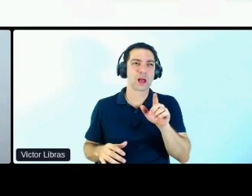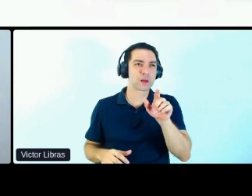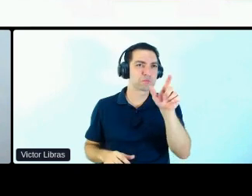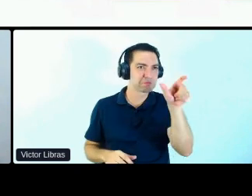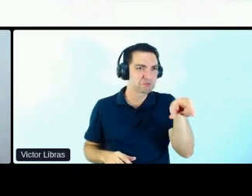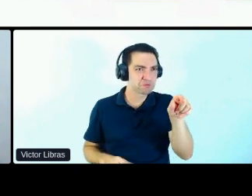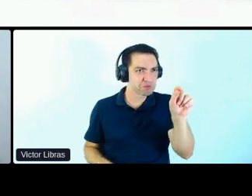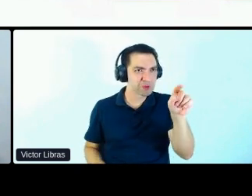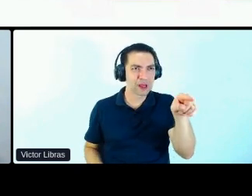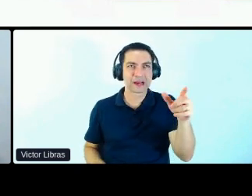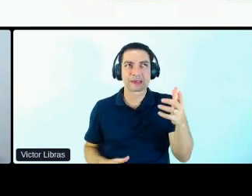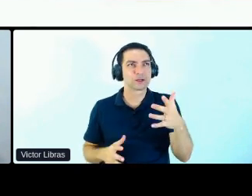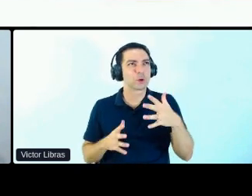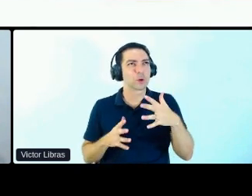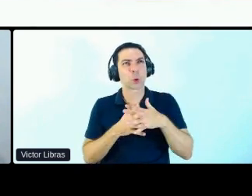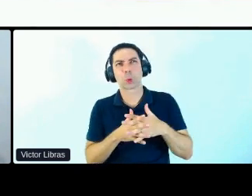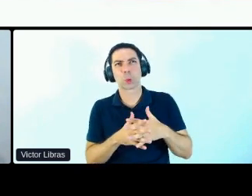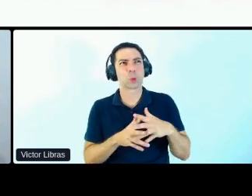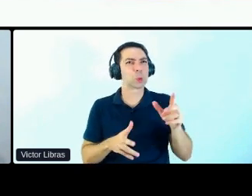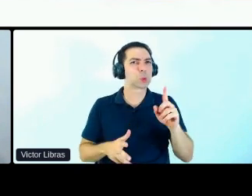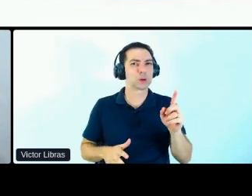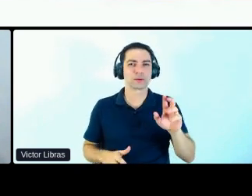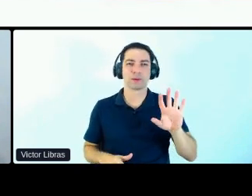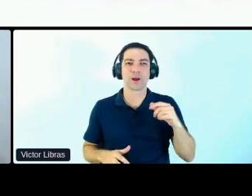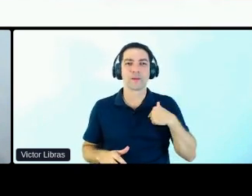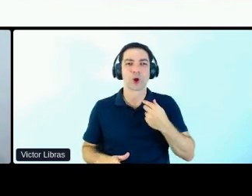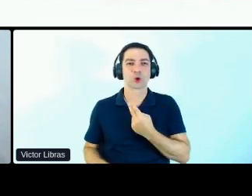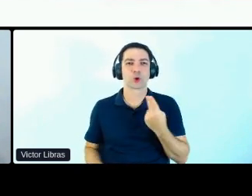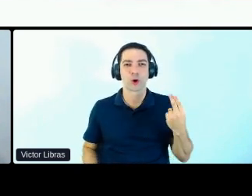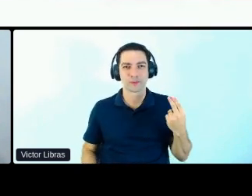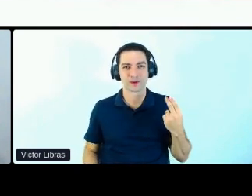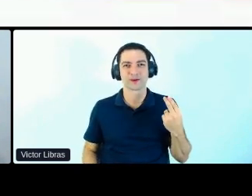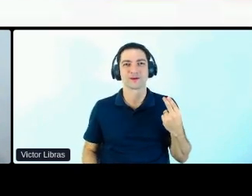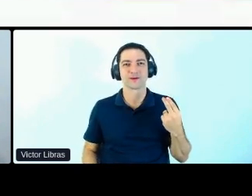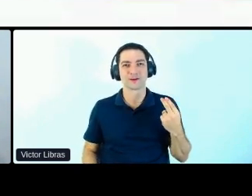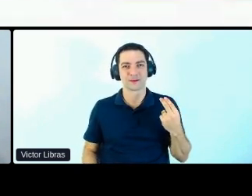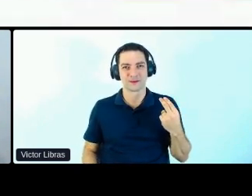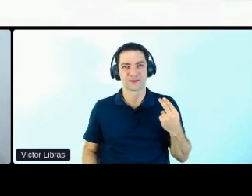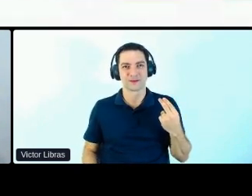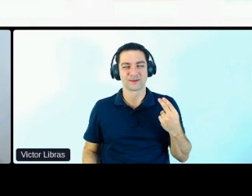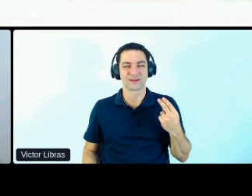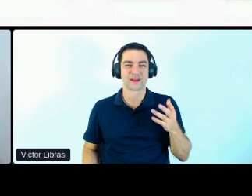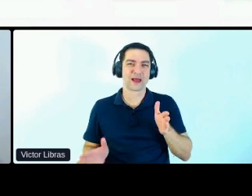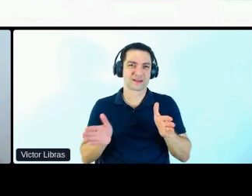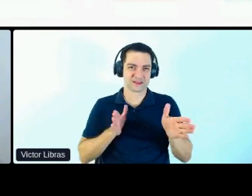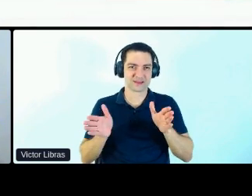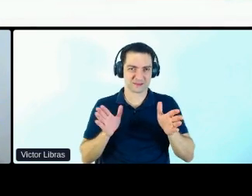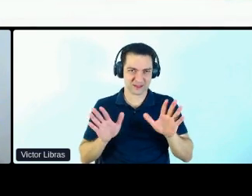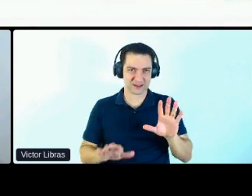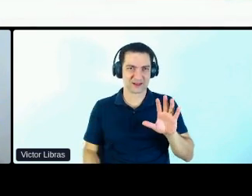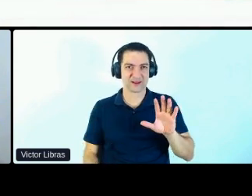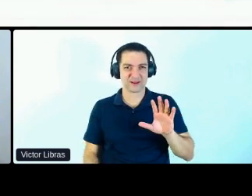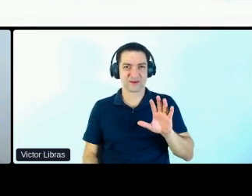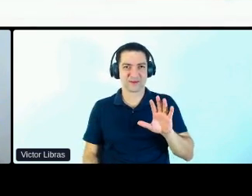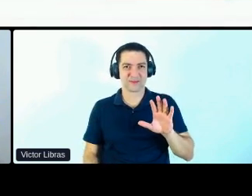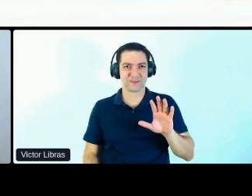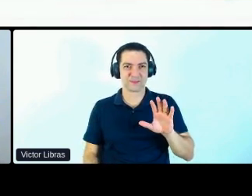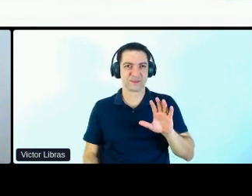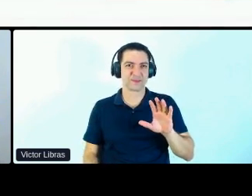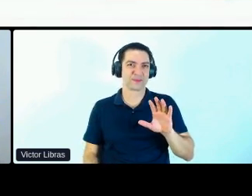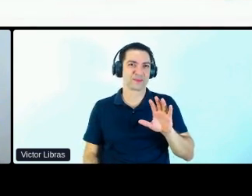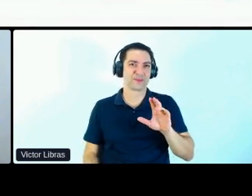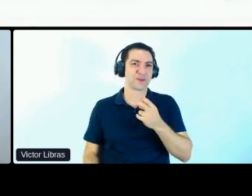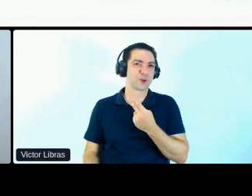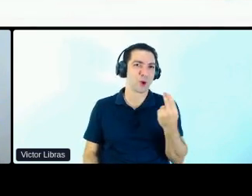achar complicado, meu nome, se você ir pela acessibilidade funcional, que é o meu conceito,